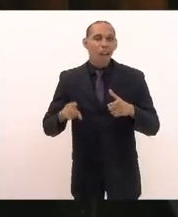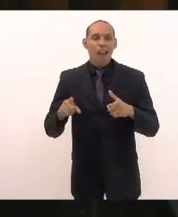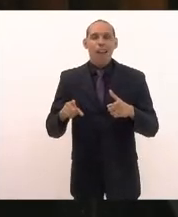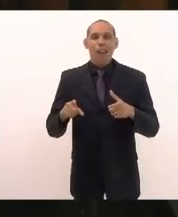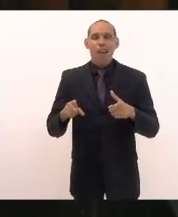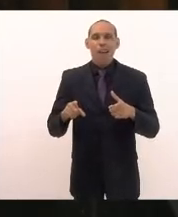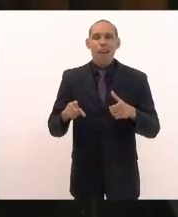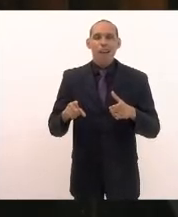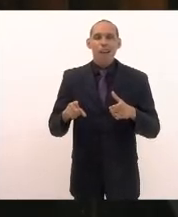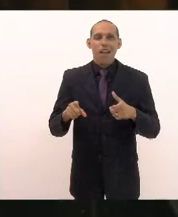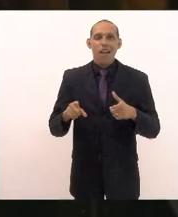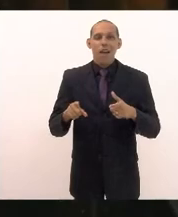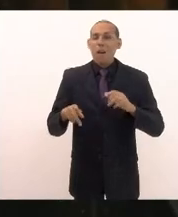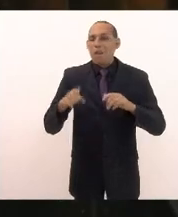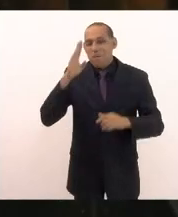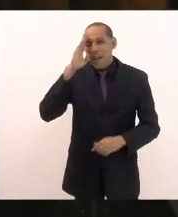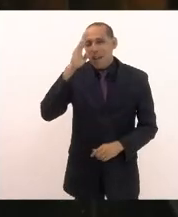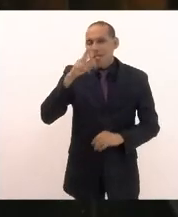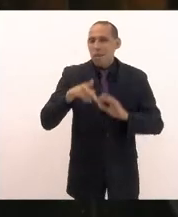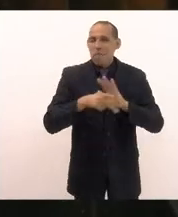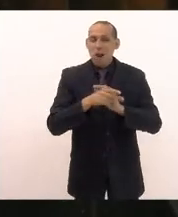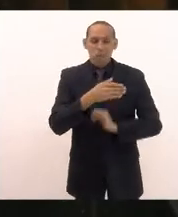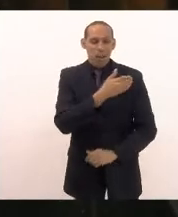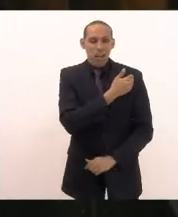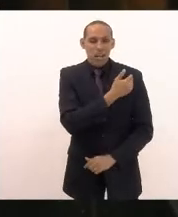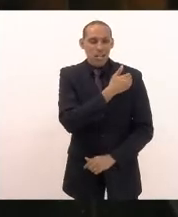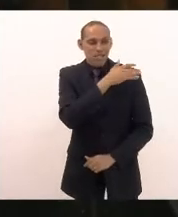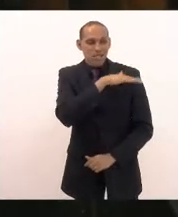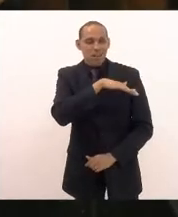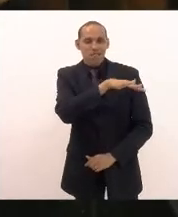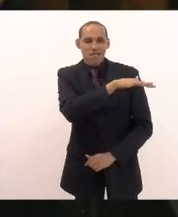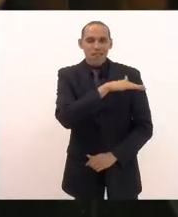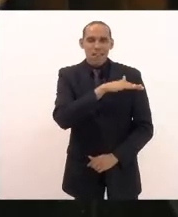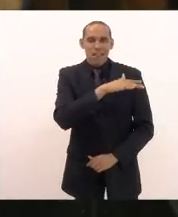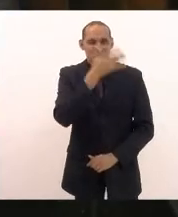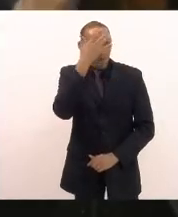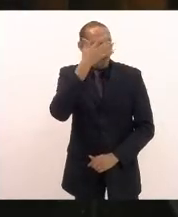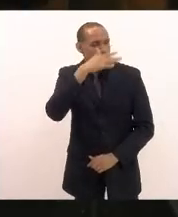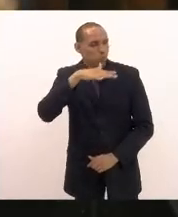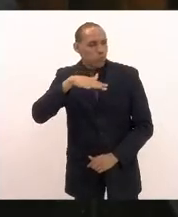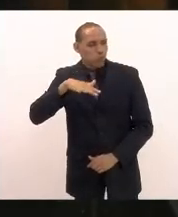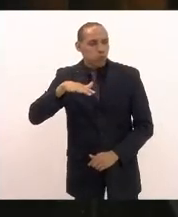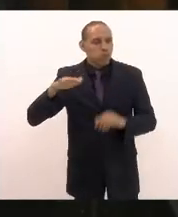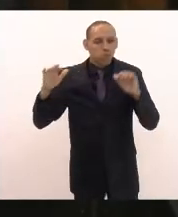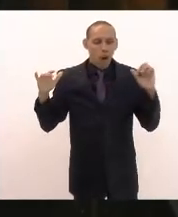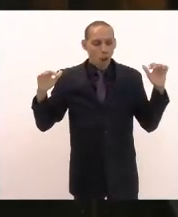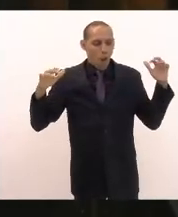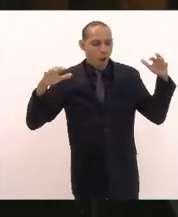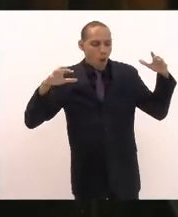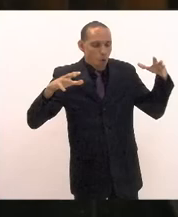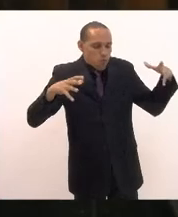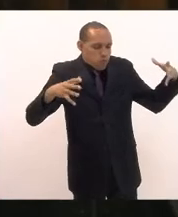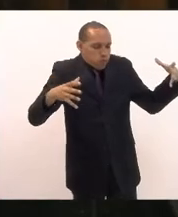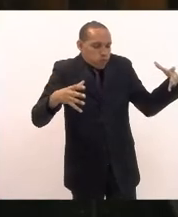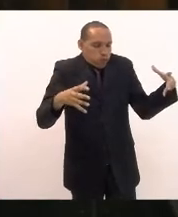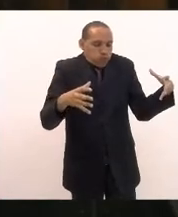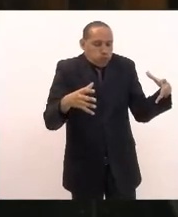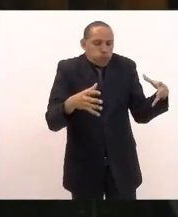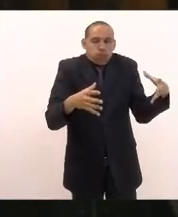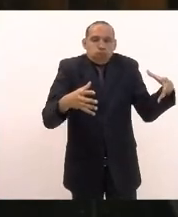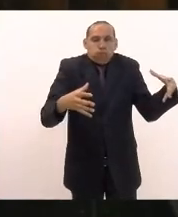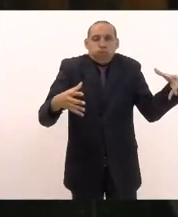da esquerda, esses foliões, enquanto se aglomeravam,